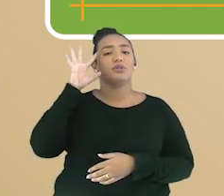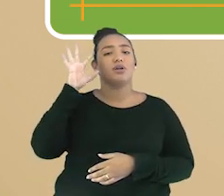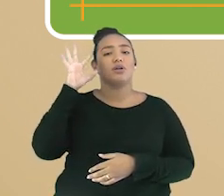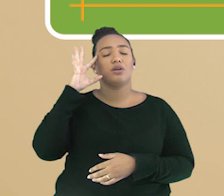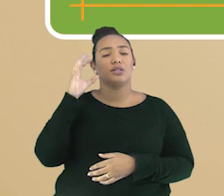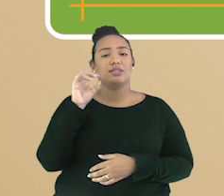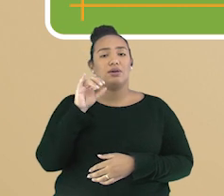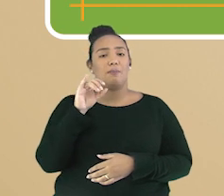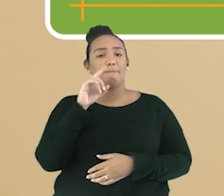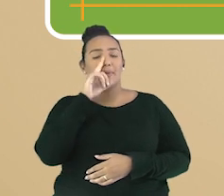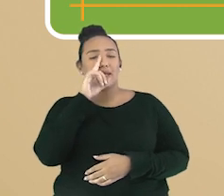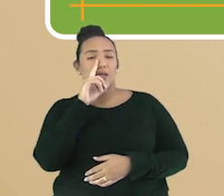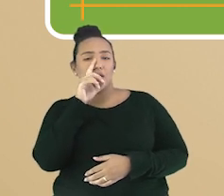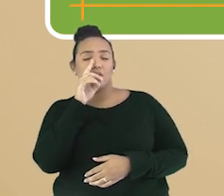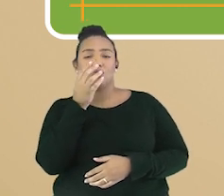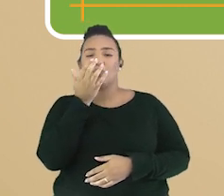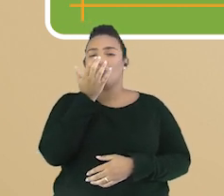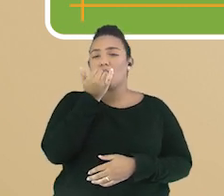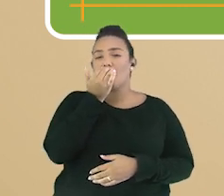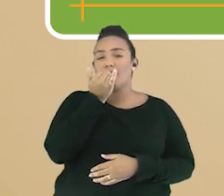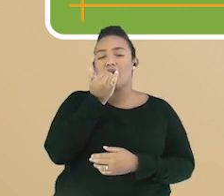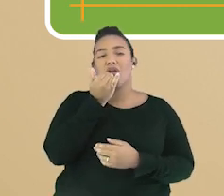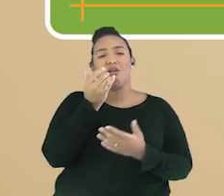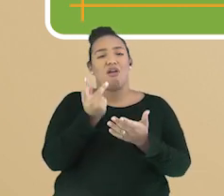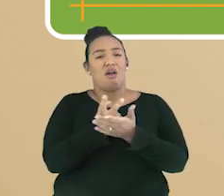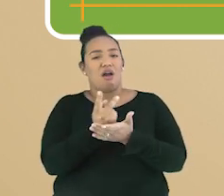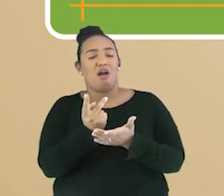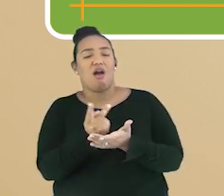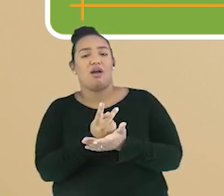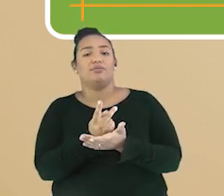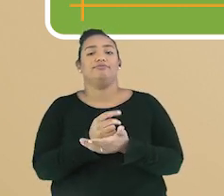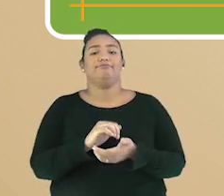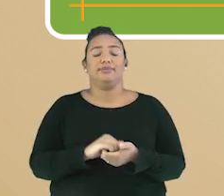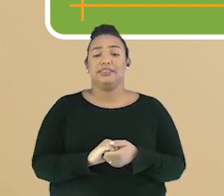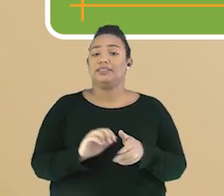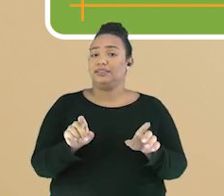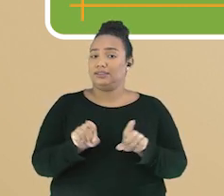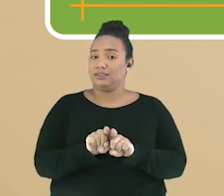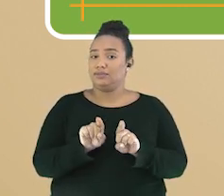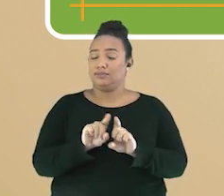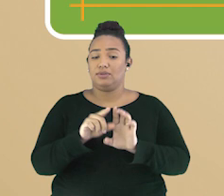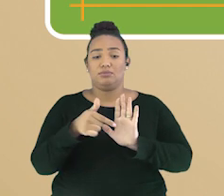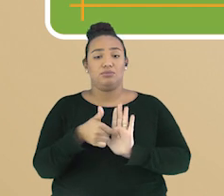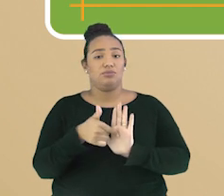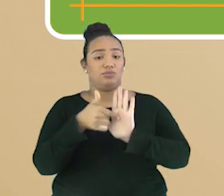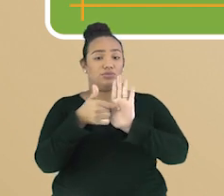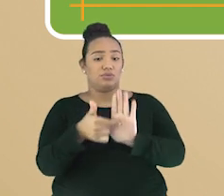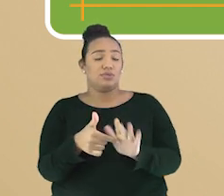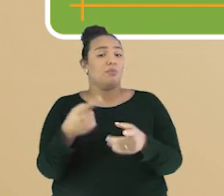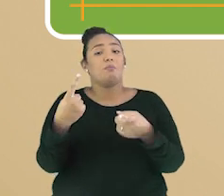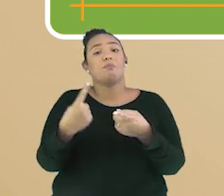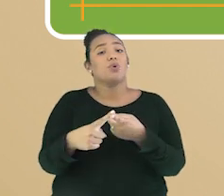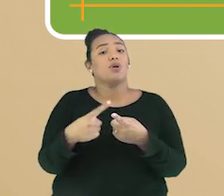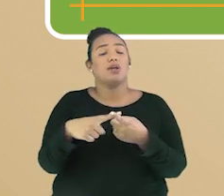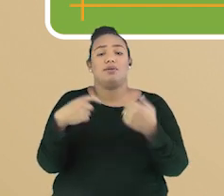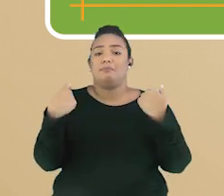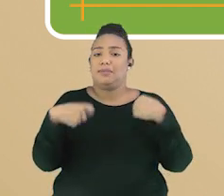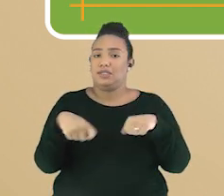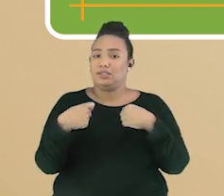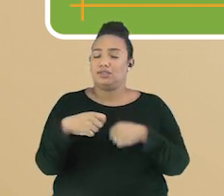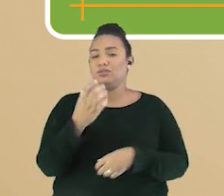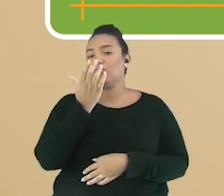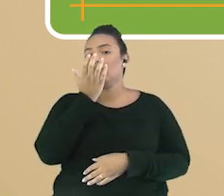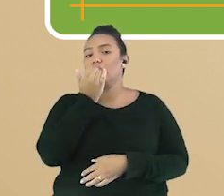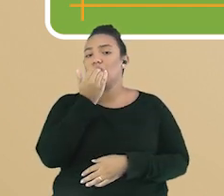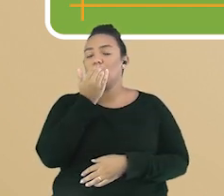perigos de se alimentar de forma exagerada, assim como apresentar motivos pelos quais é tão